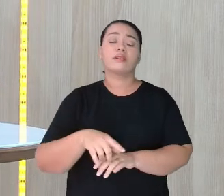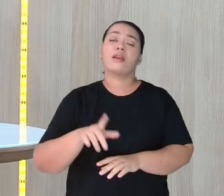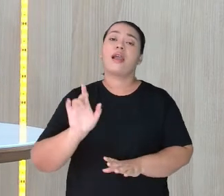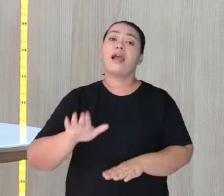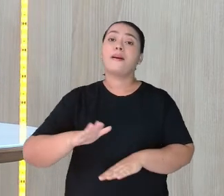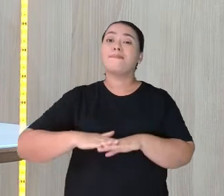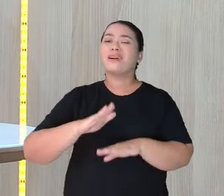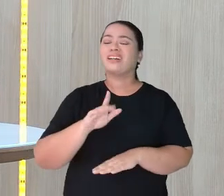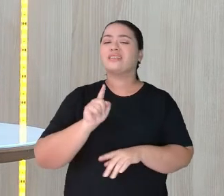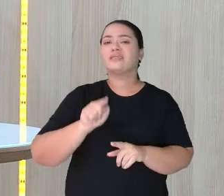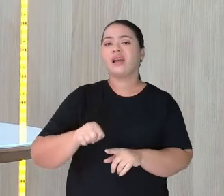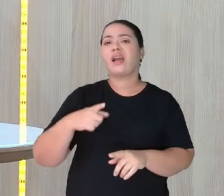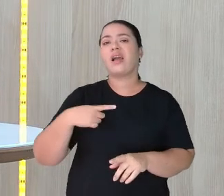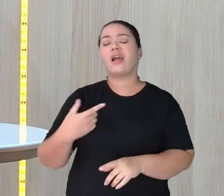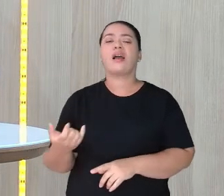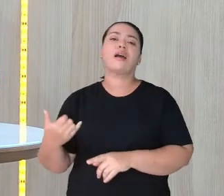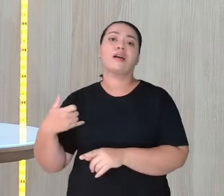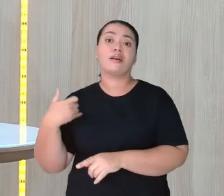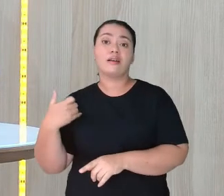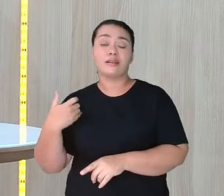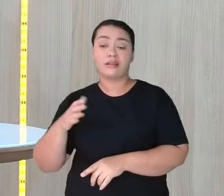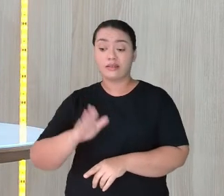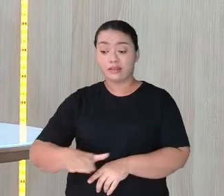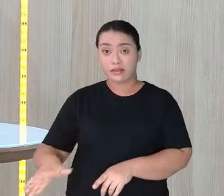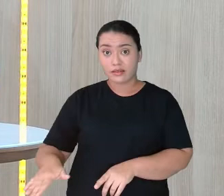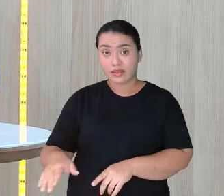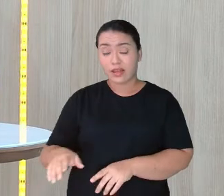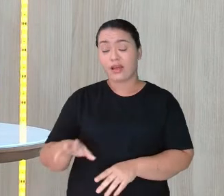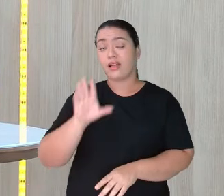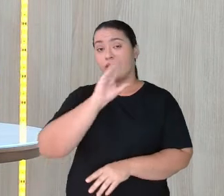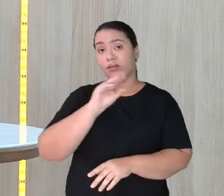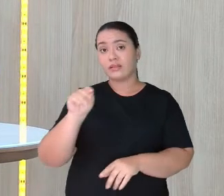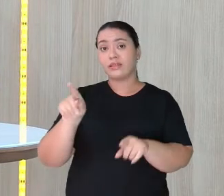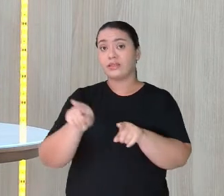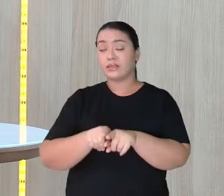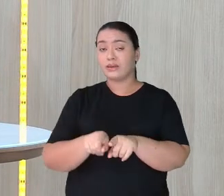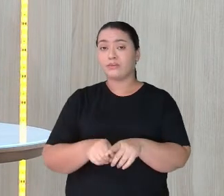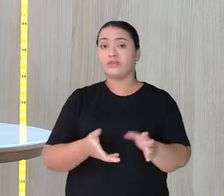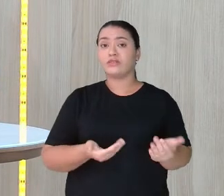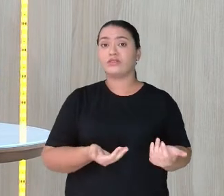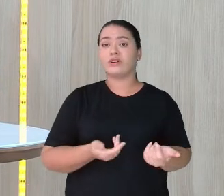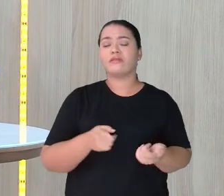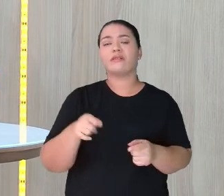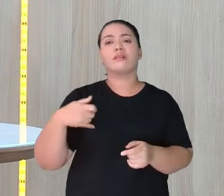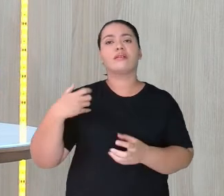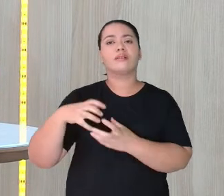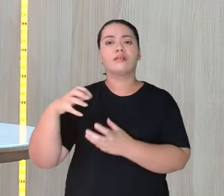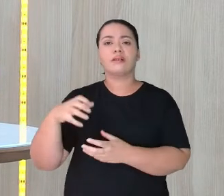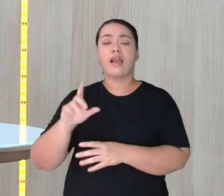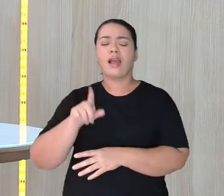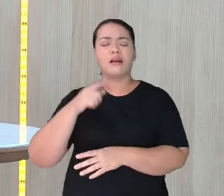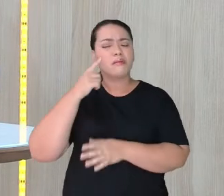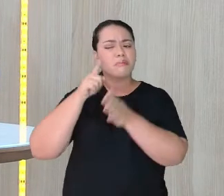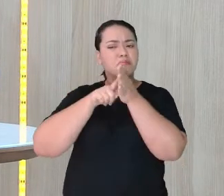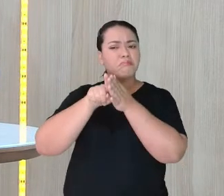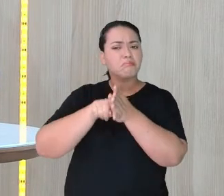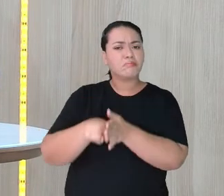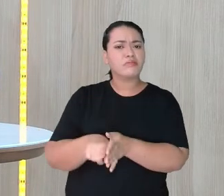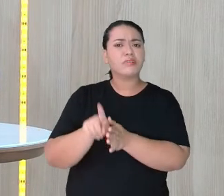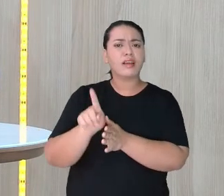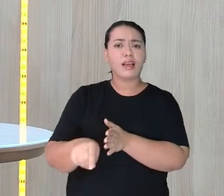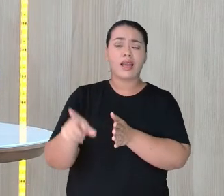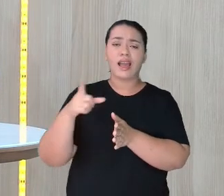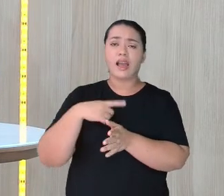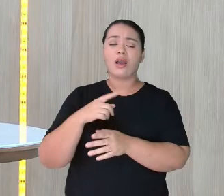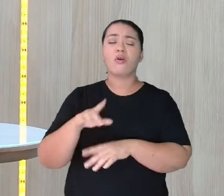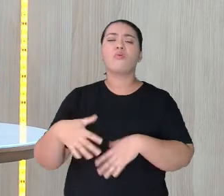crianças, os jovens e os idosos. E aqui vai um recadinho nosso, né? Diante das nossas pesquisas, nós vimos que muitas vezes um dos